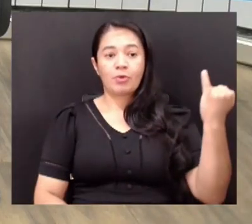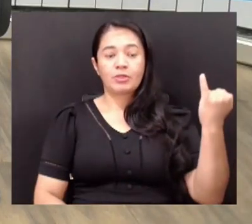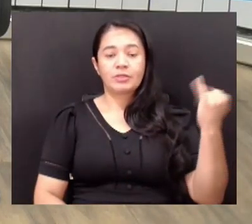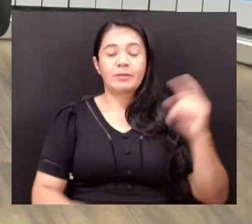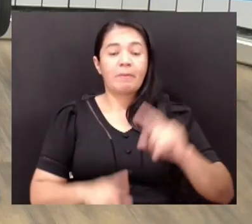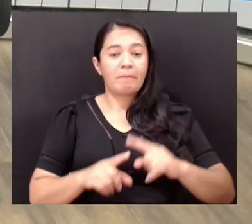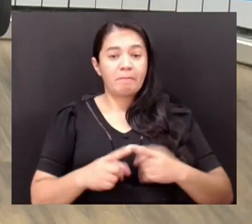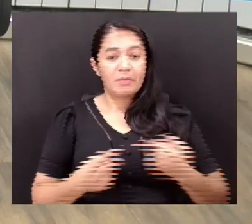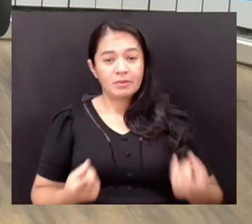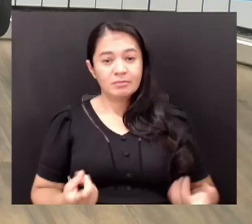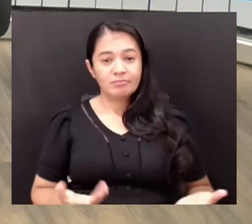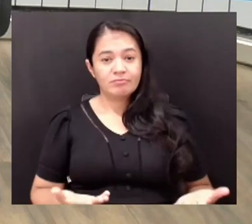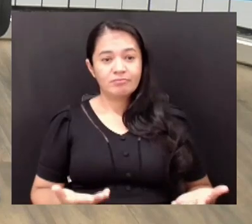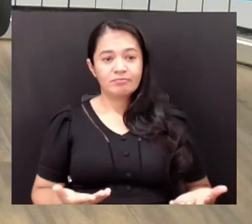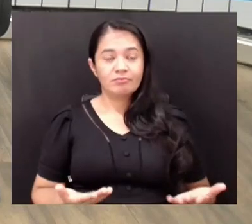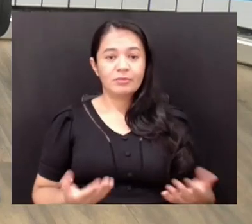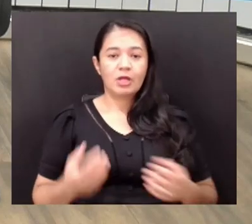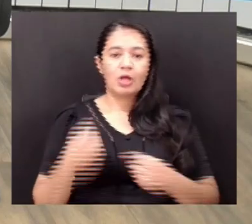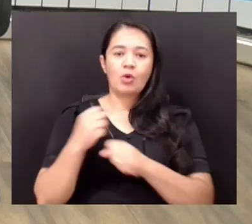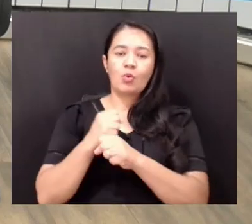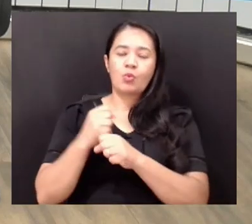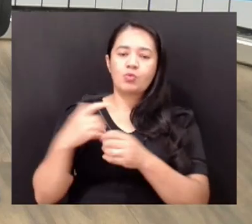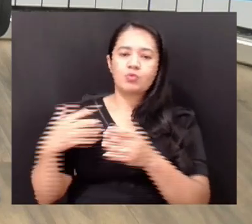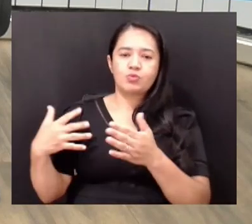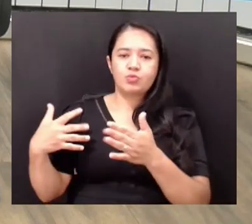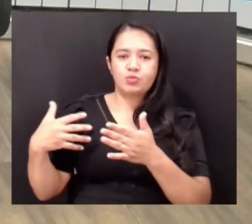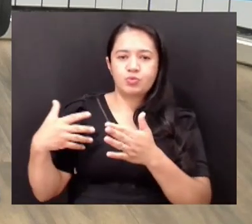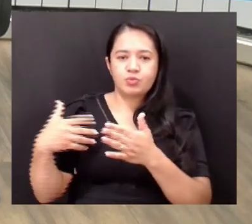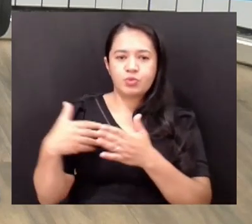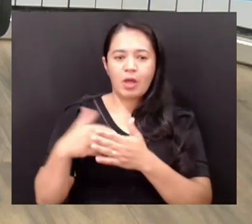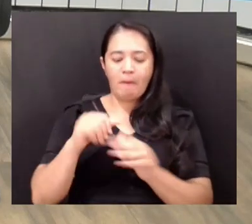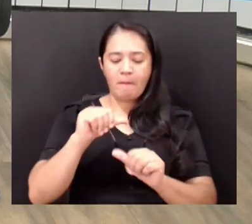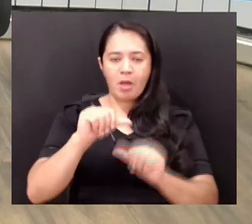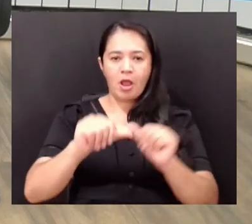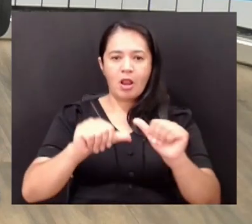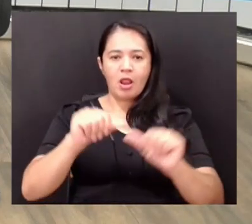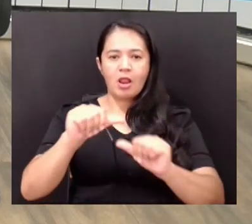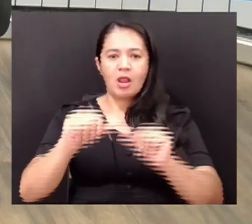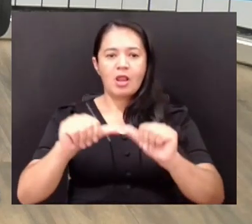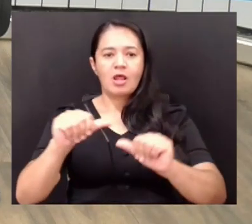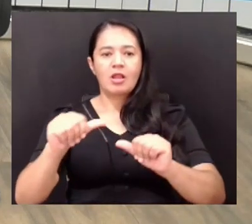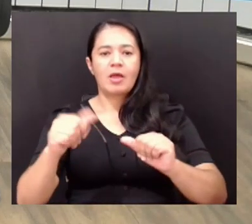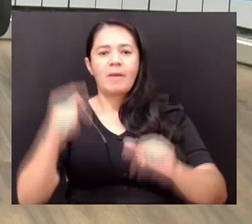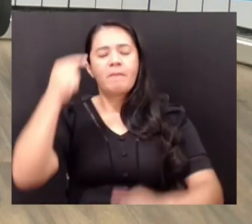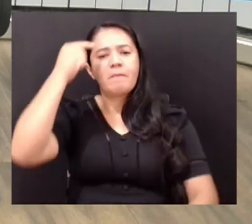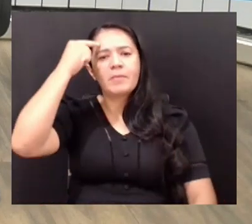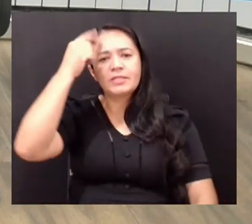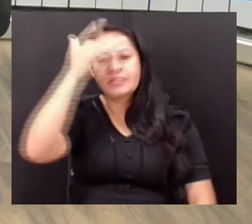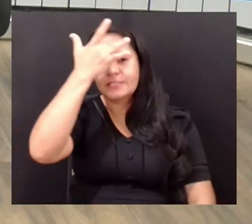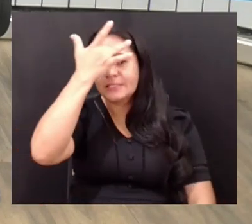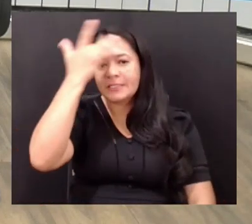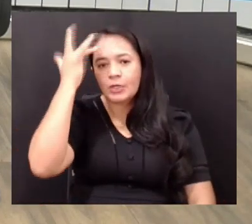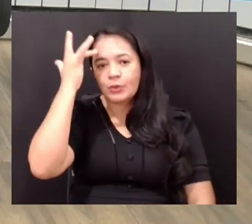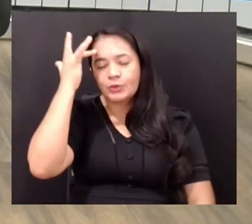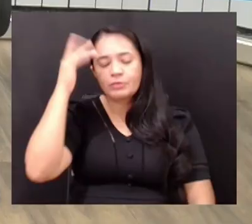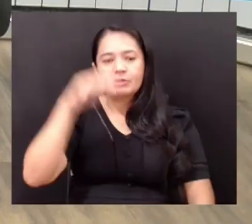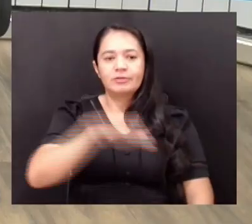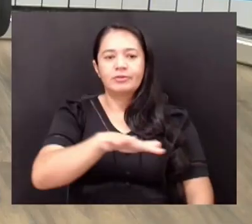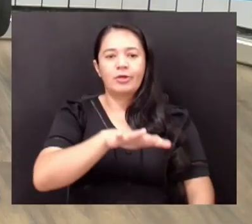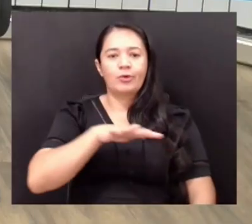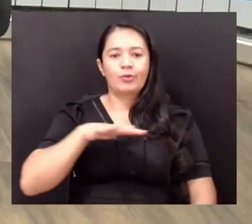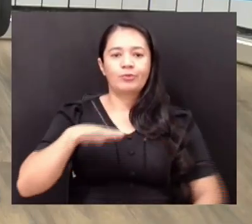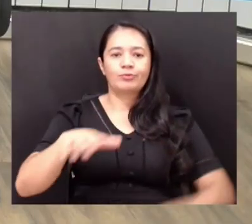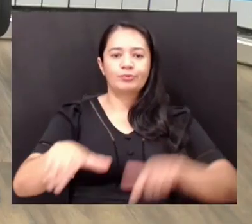de um ano para cá, as coisas mudaram, pensando em saúde mental no ambiente de trabalho, e a gente tem